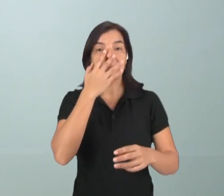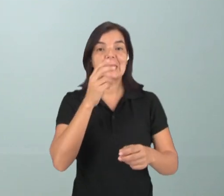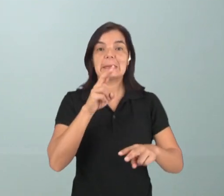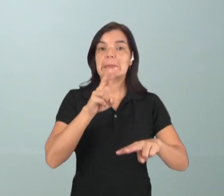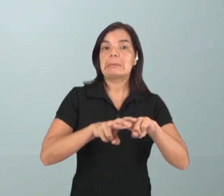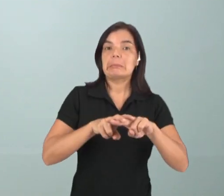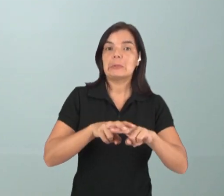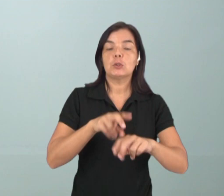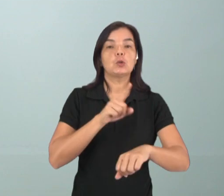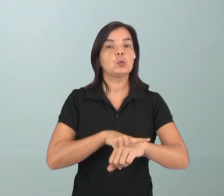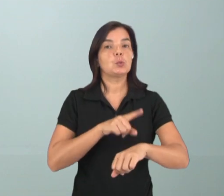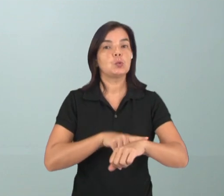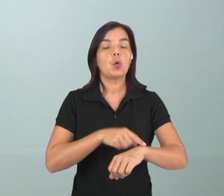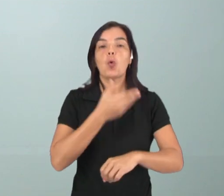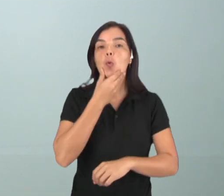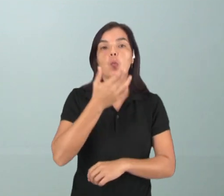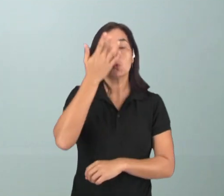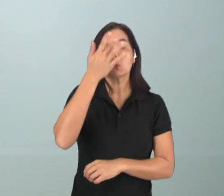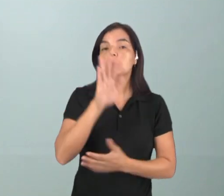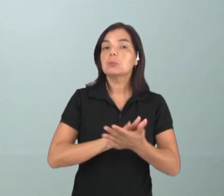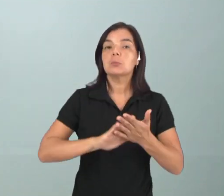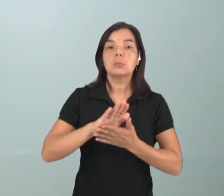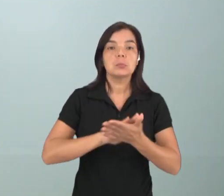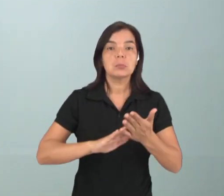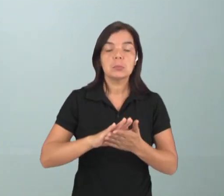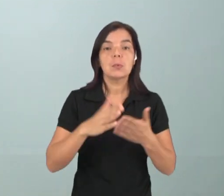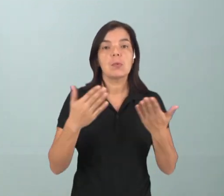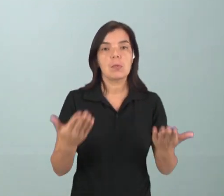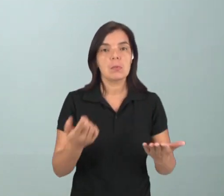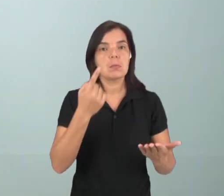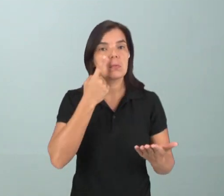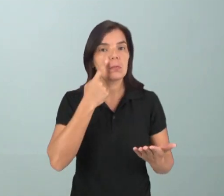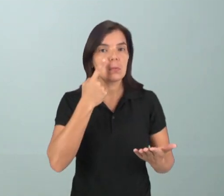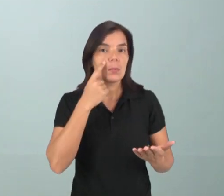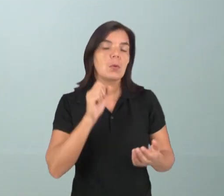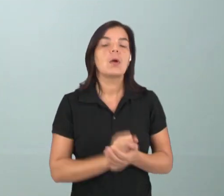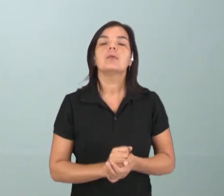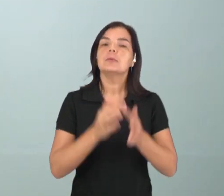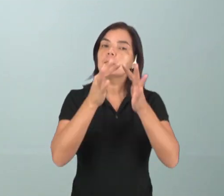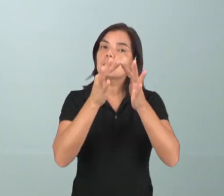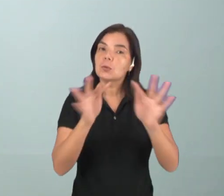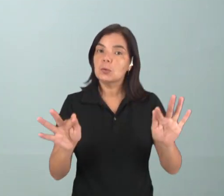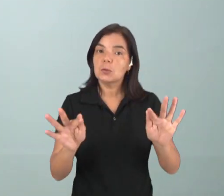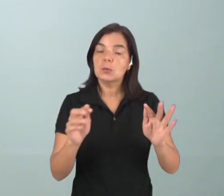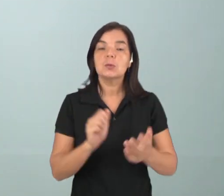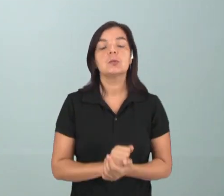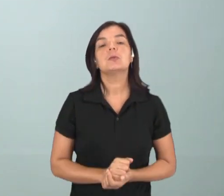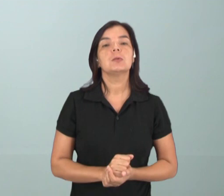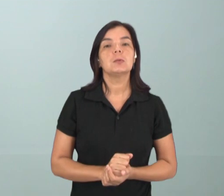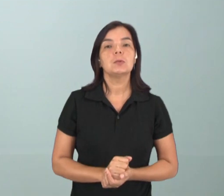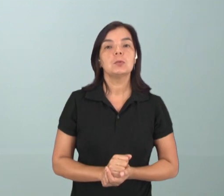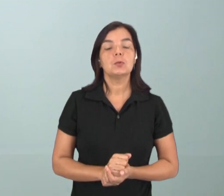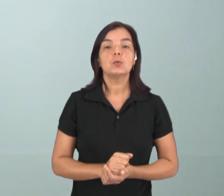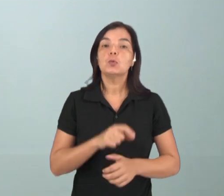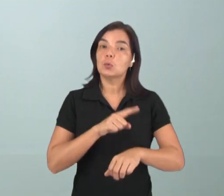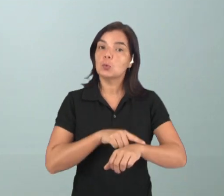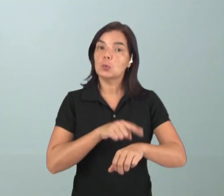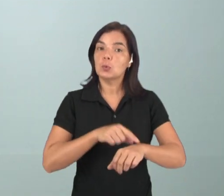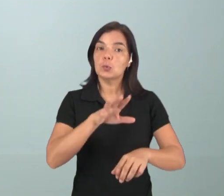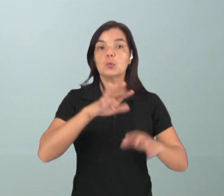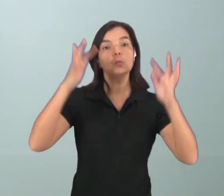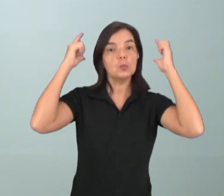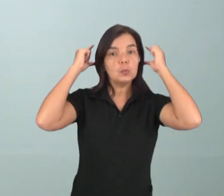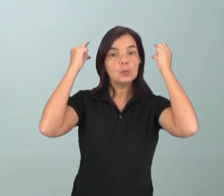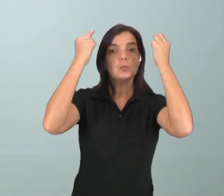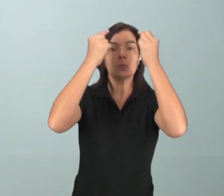tempo. Então o homem não sabe de nada. Então quando ele coloca essa frase, né, no tempo e no espaço